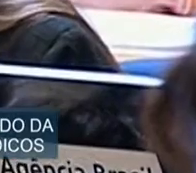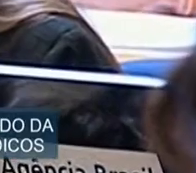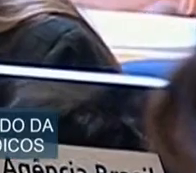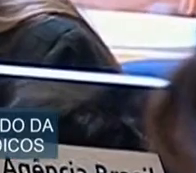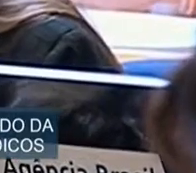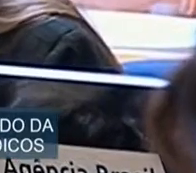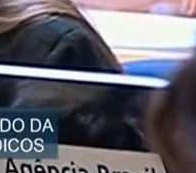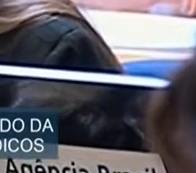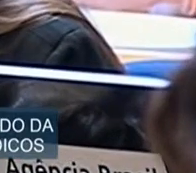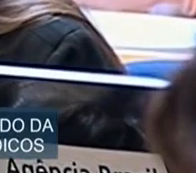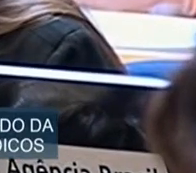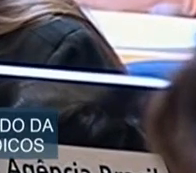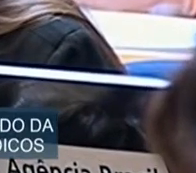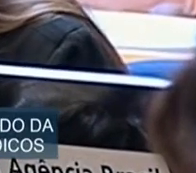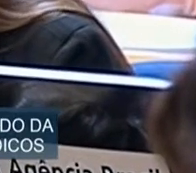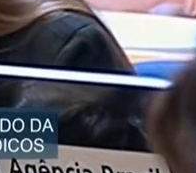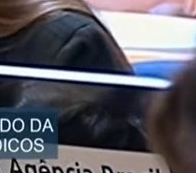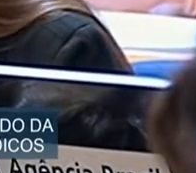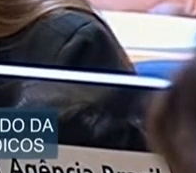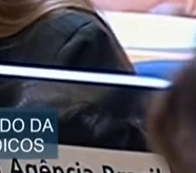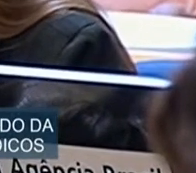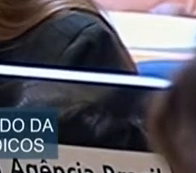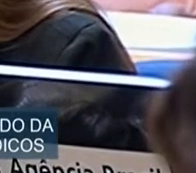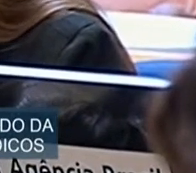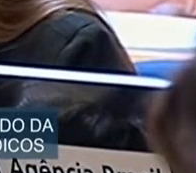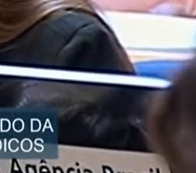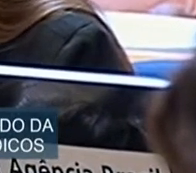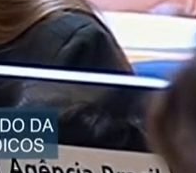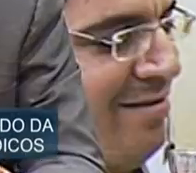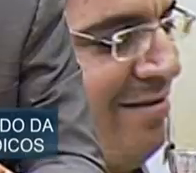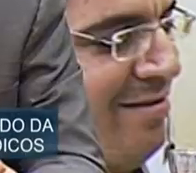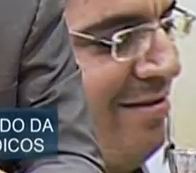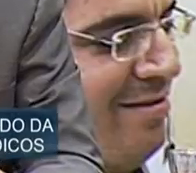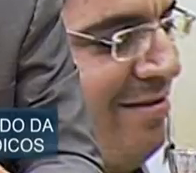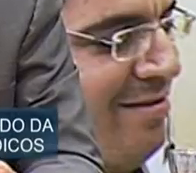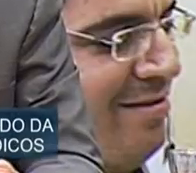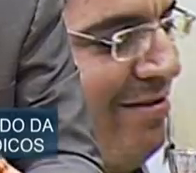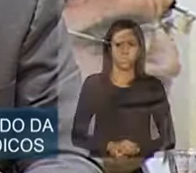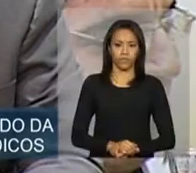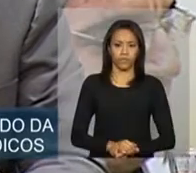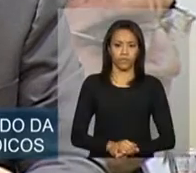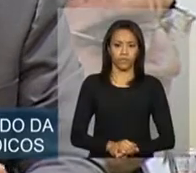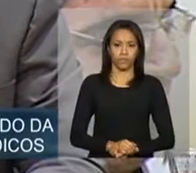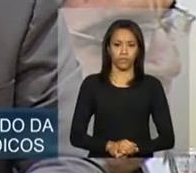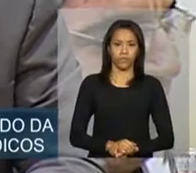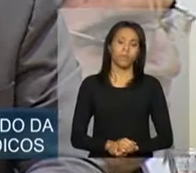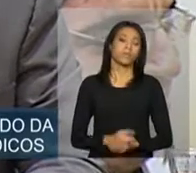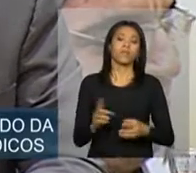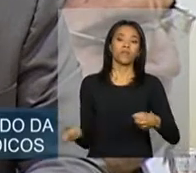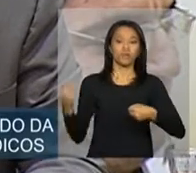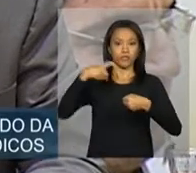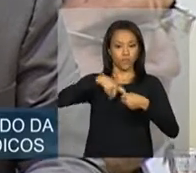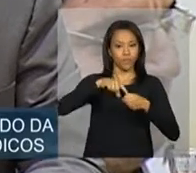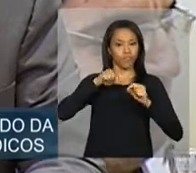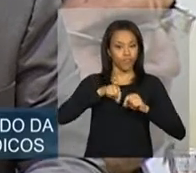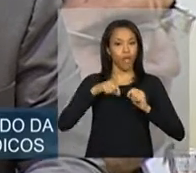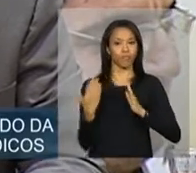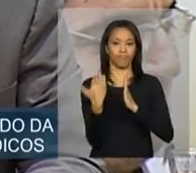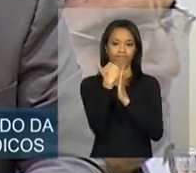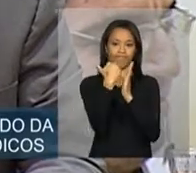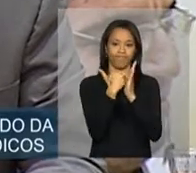ele pega a possibilidade porque lá no nosso país Ele esse vínculo está absolutamente é vinculado ao programa